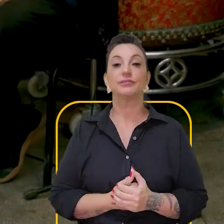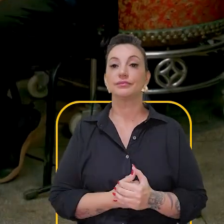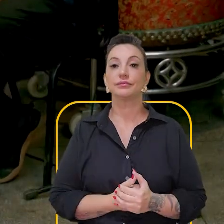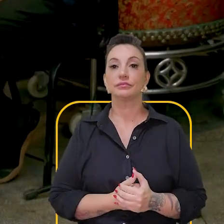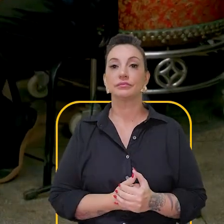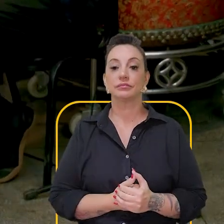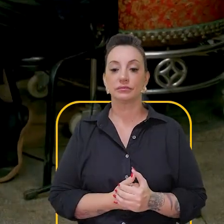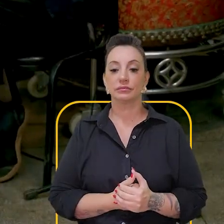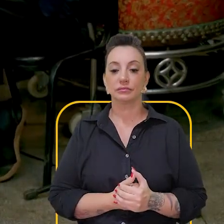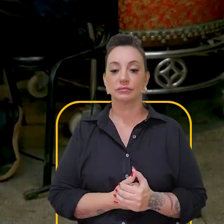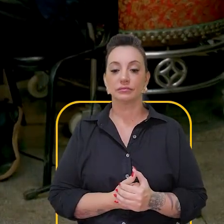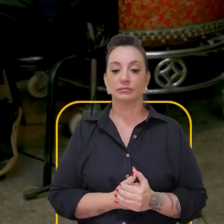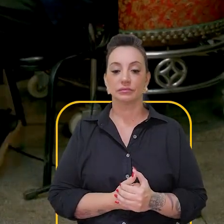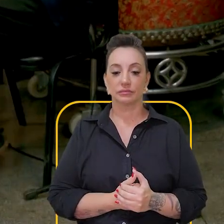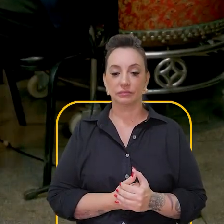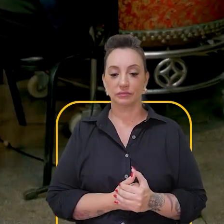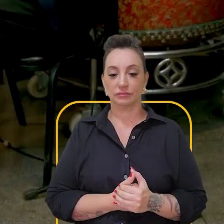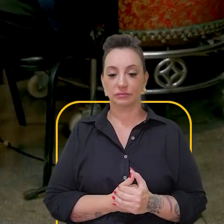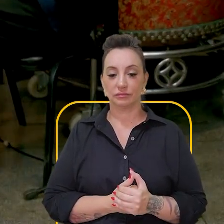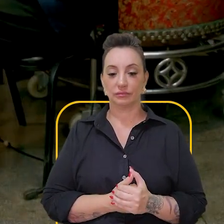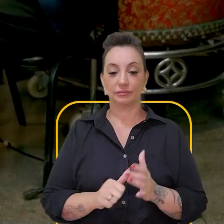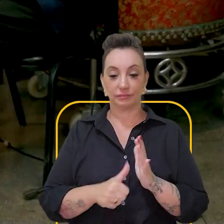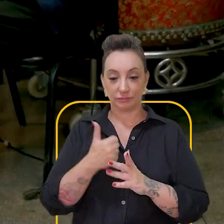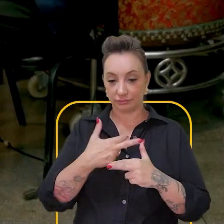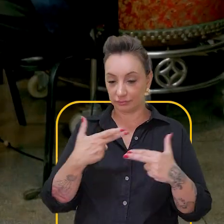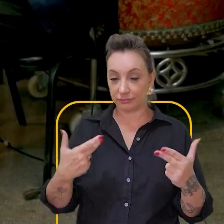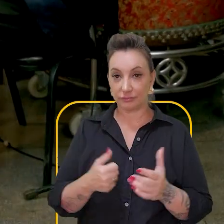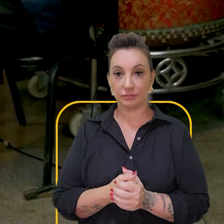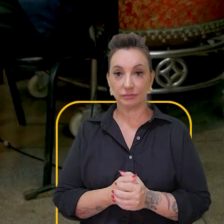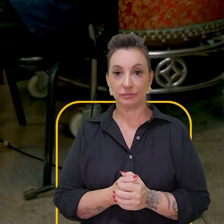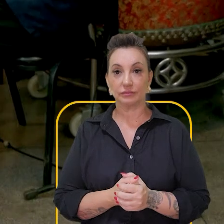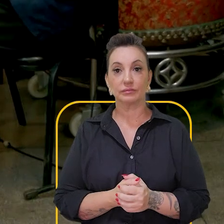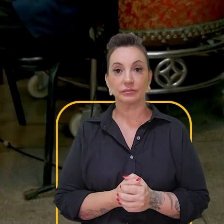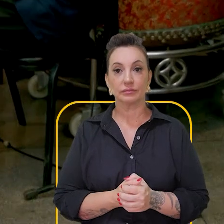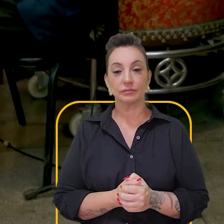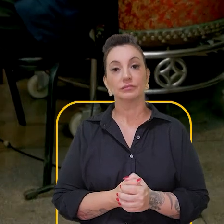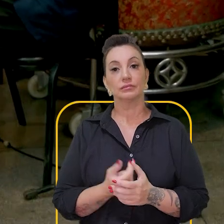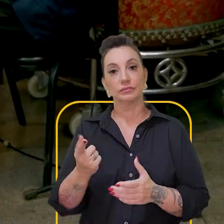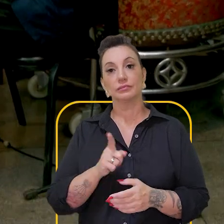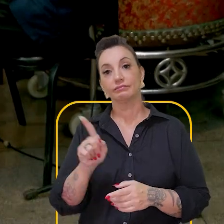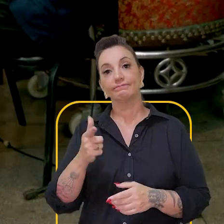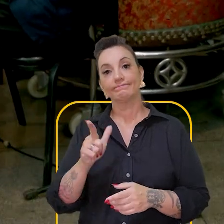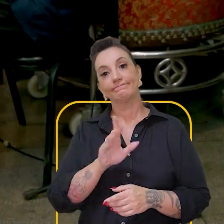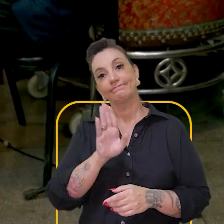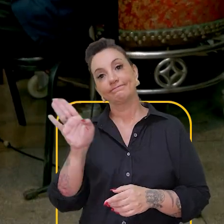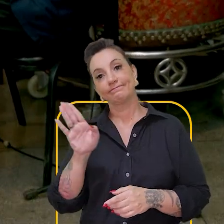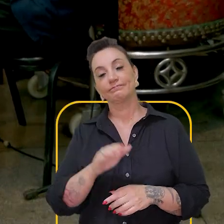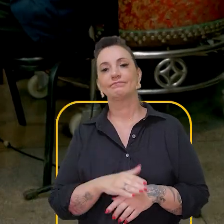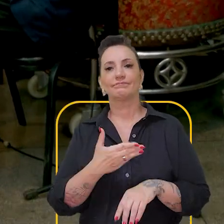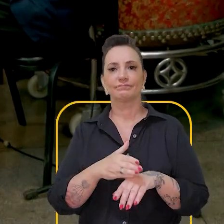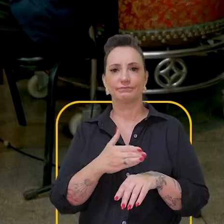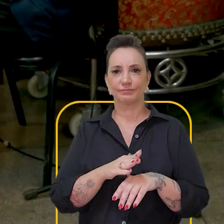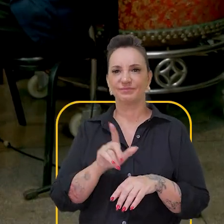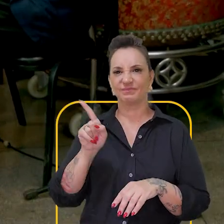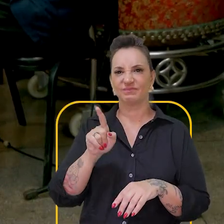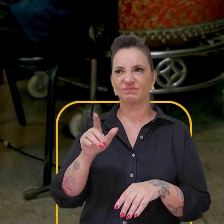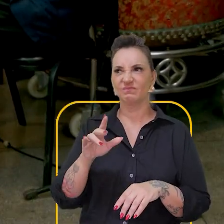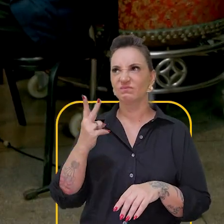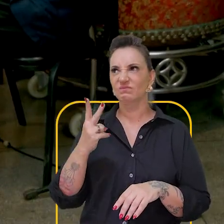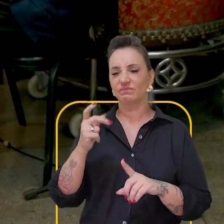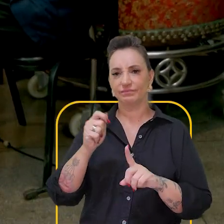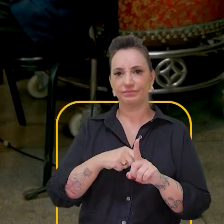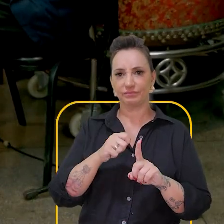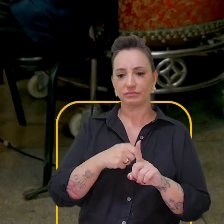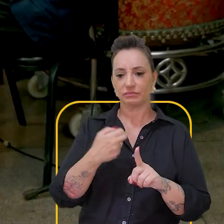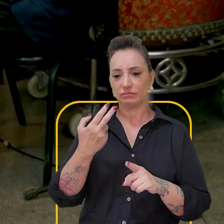indo mais lá eu treinei lá acho que uns dois meses alguma coisa assim então eu vinha de manhã para São Paulo